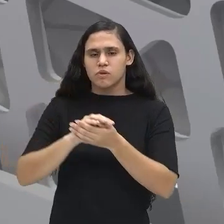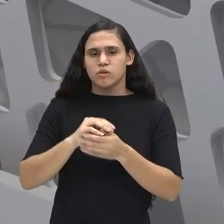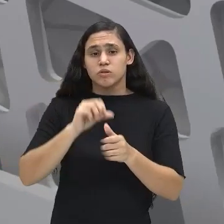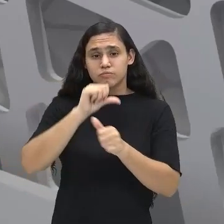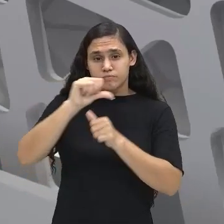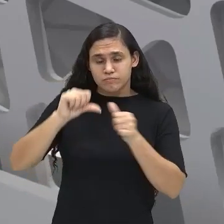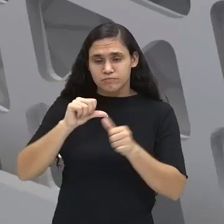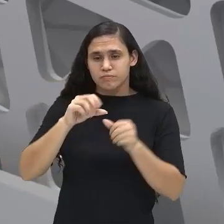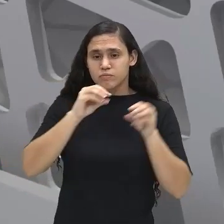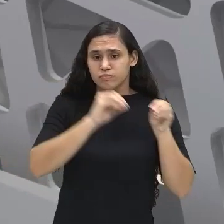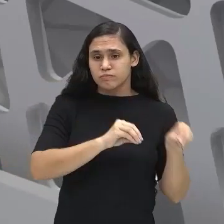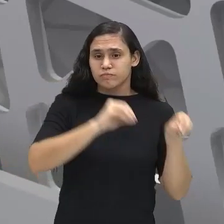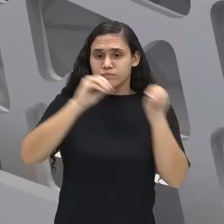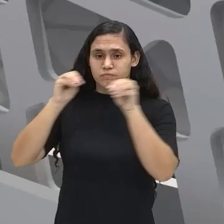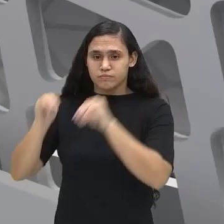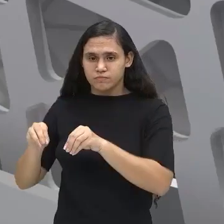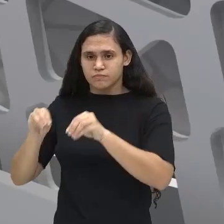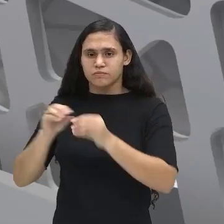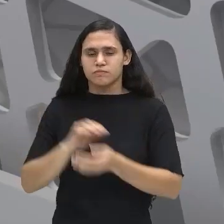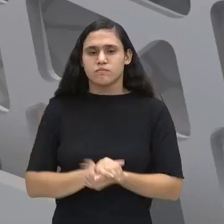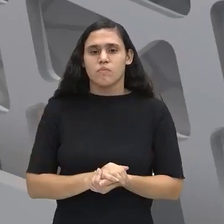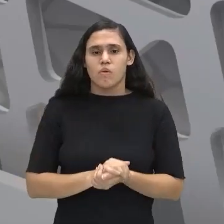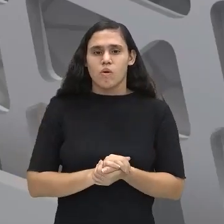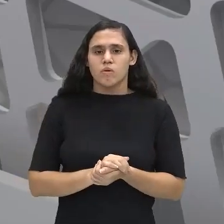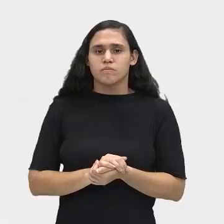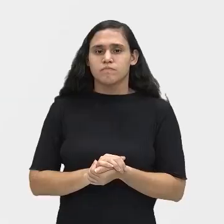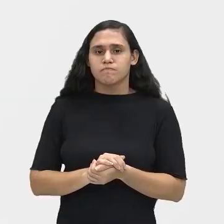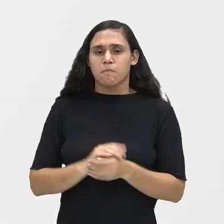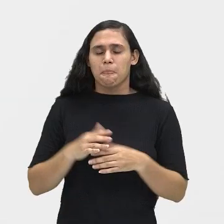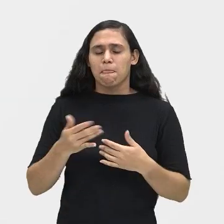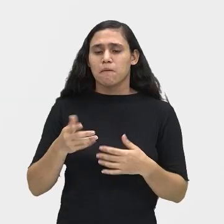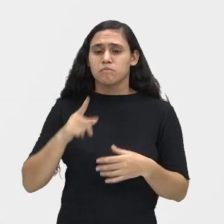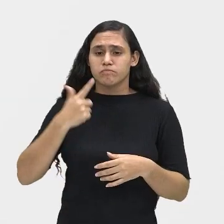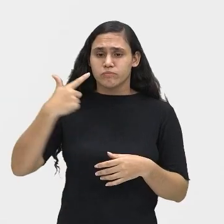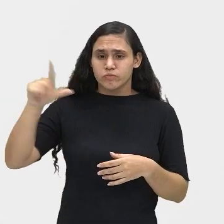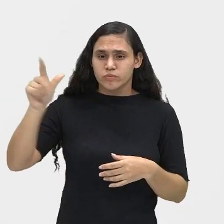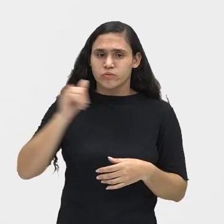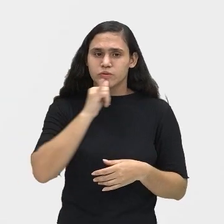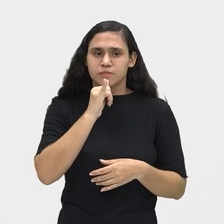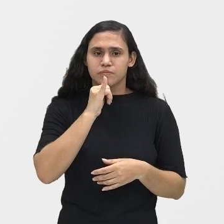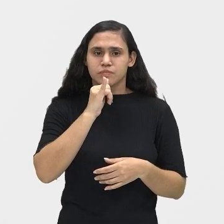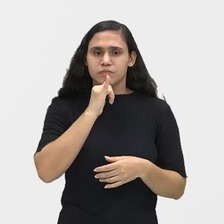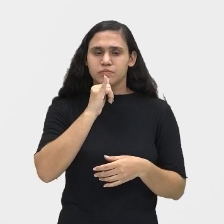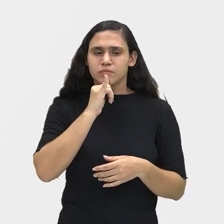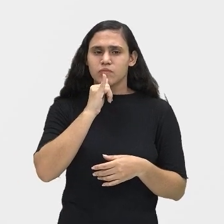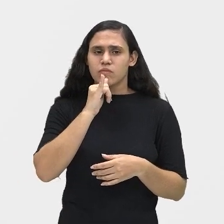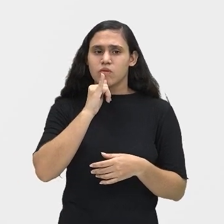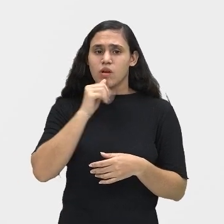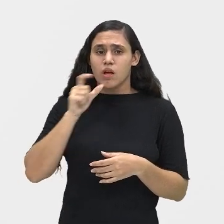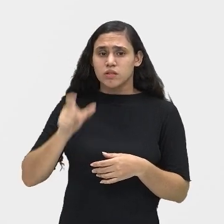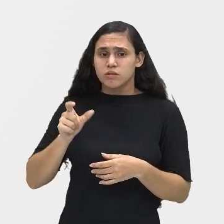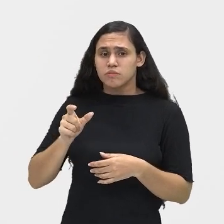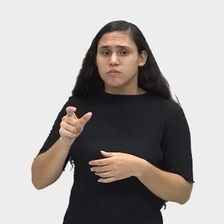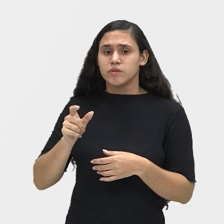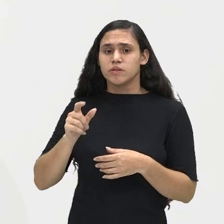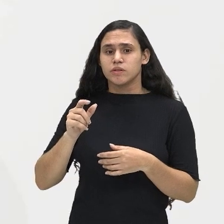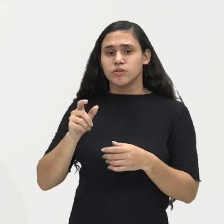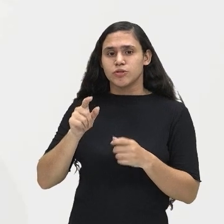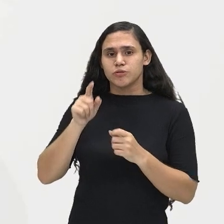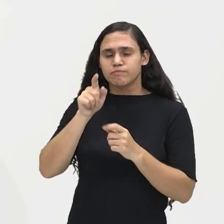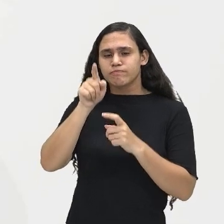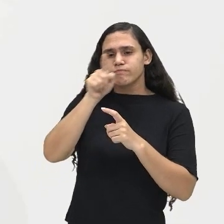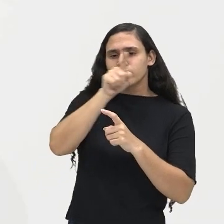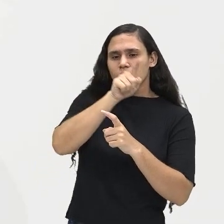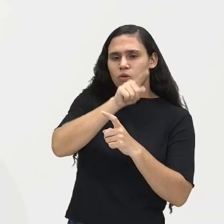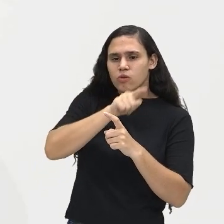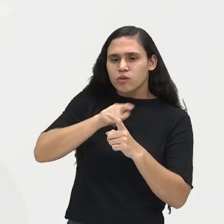de simetria de translação. Ok, pessoal? Tem mais um exemplo ainda, que é a simetria de rotação. A